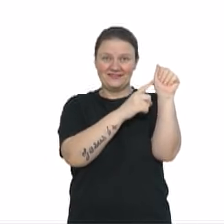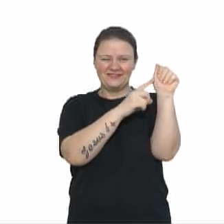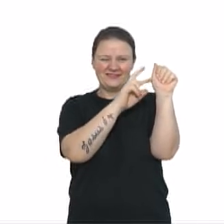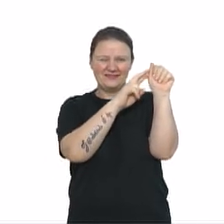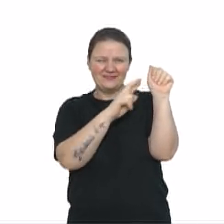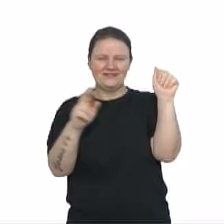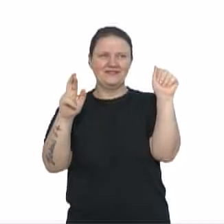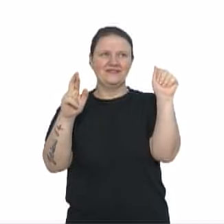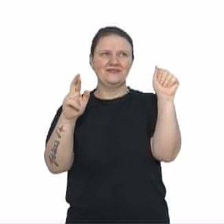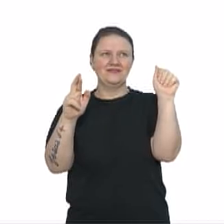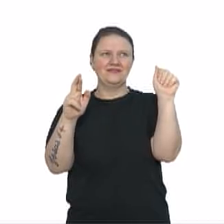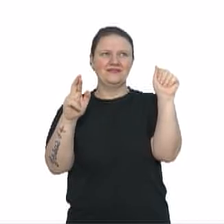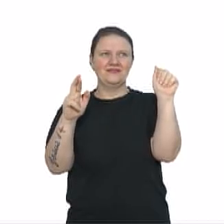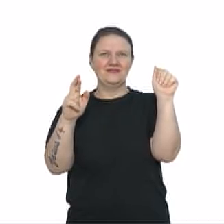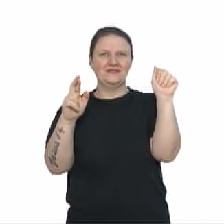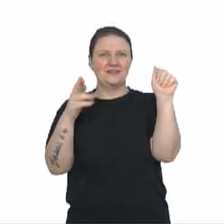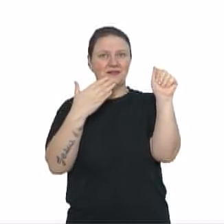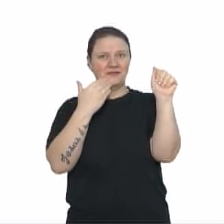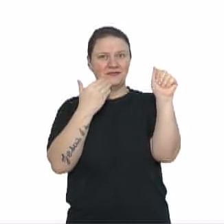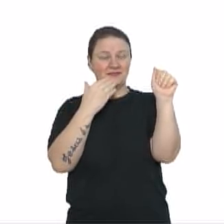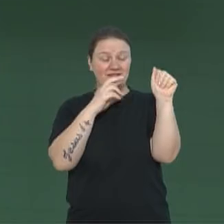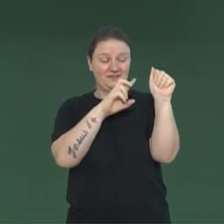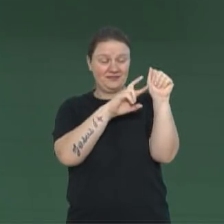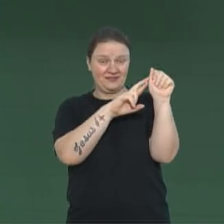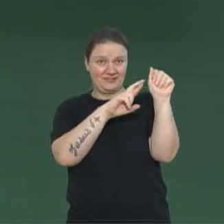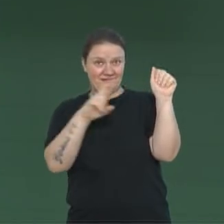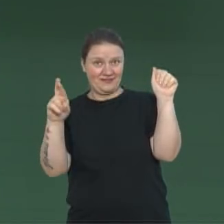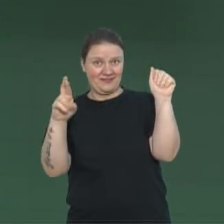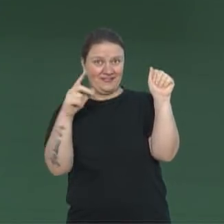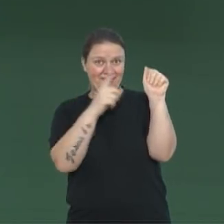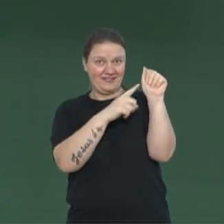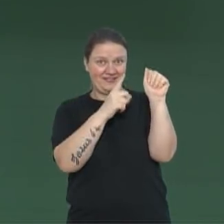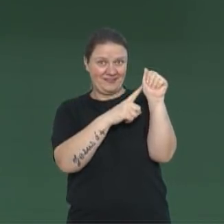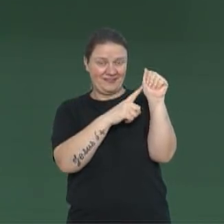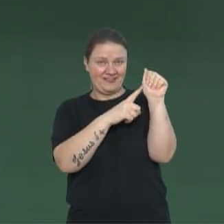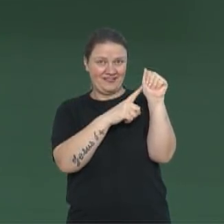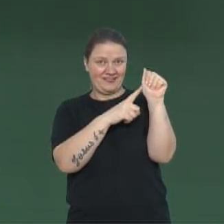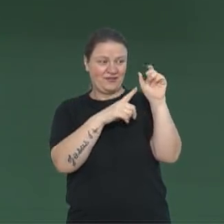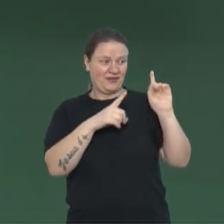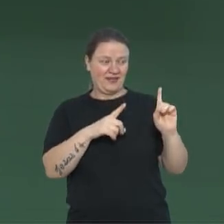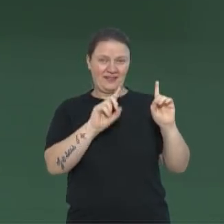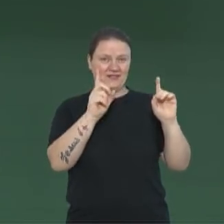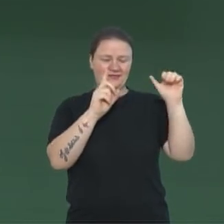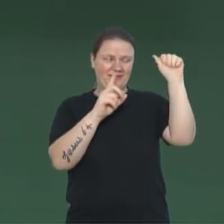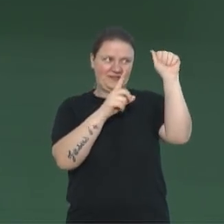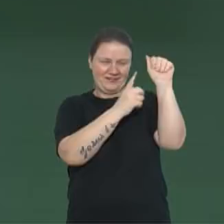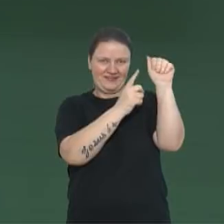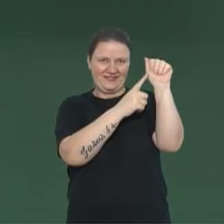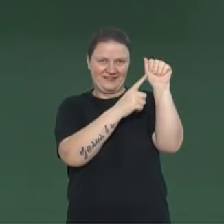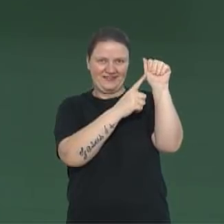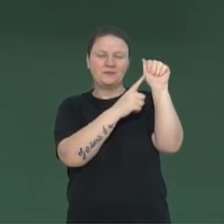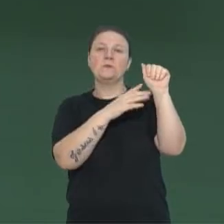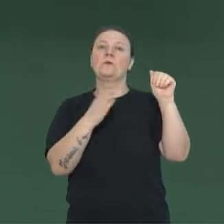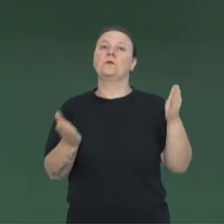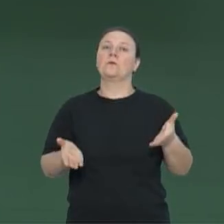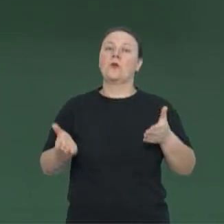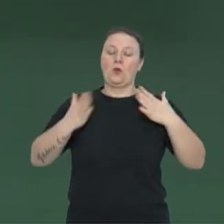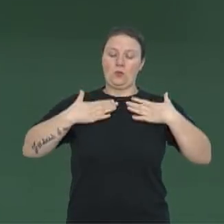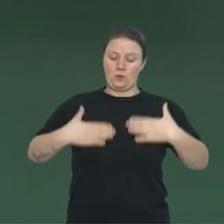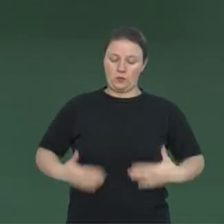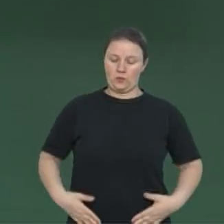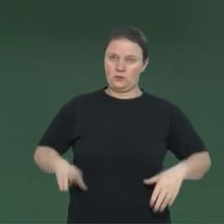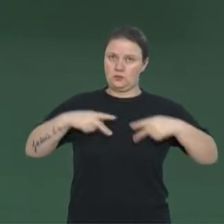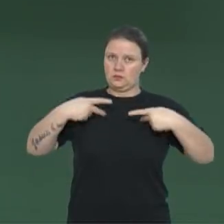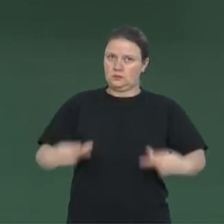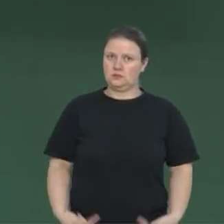letra D, ou melhor, a letra A. Letra A. O corpo humano é